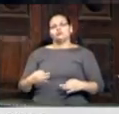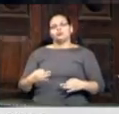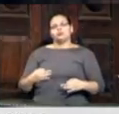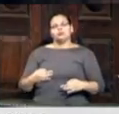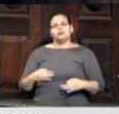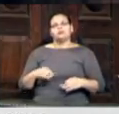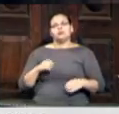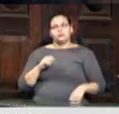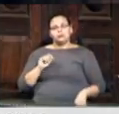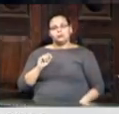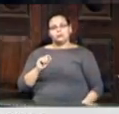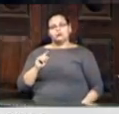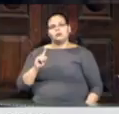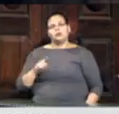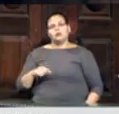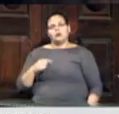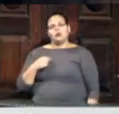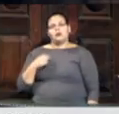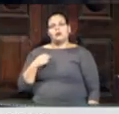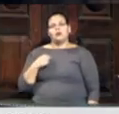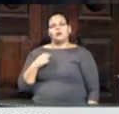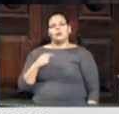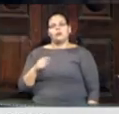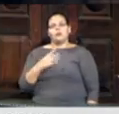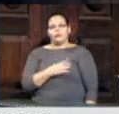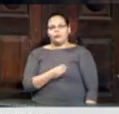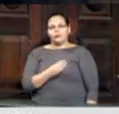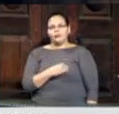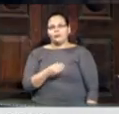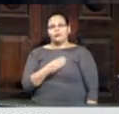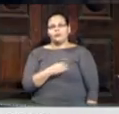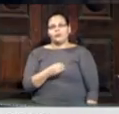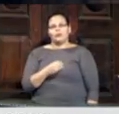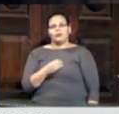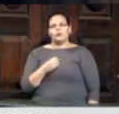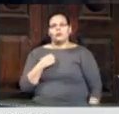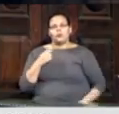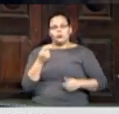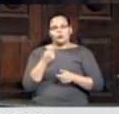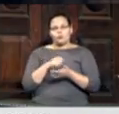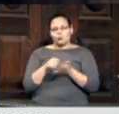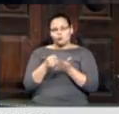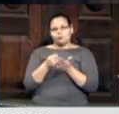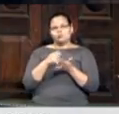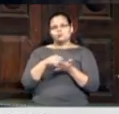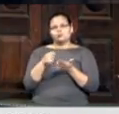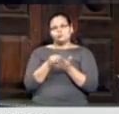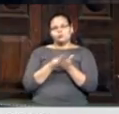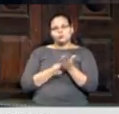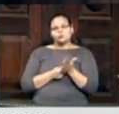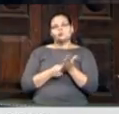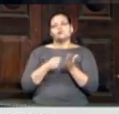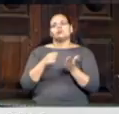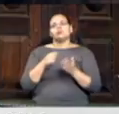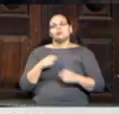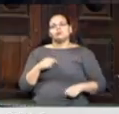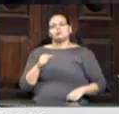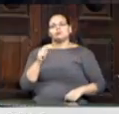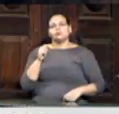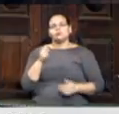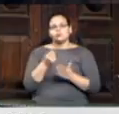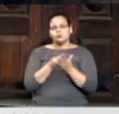justa, e eu, como filho de escritores, meu pai como curador da Bienal, minha mãe uma pianista